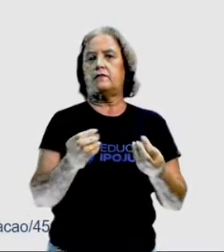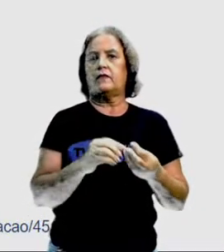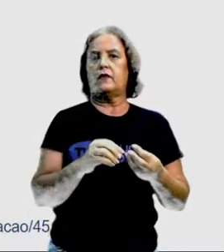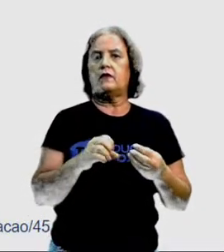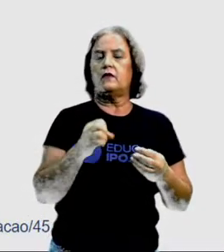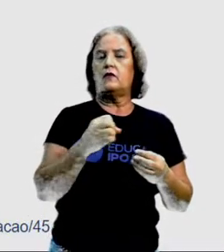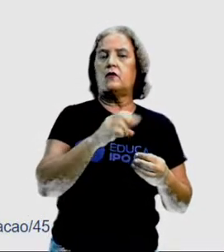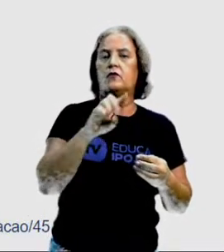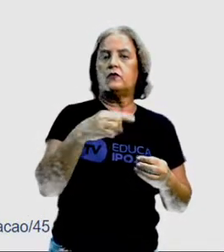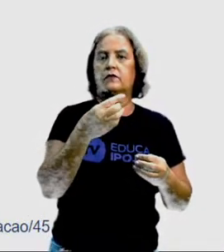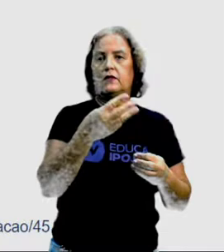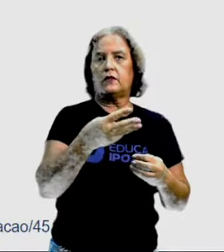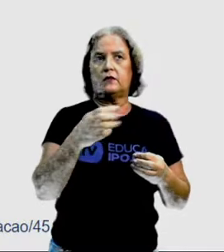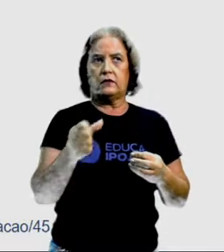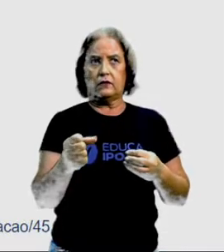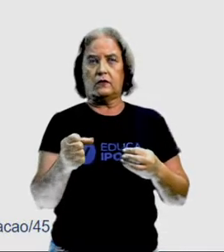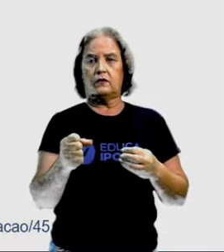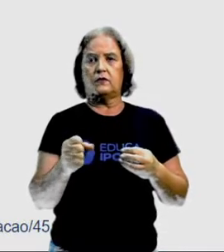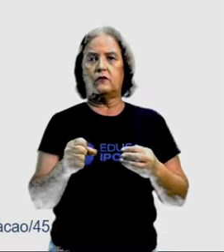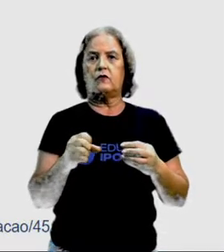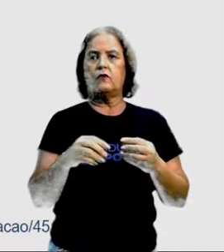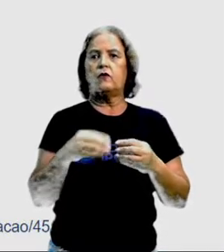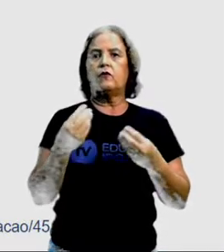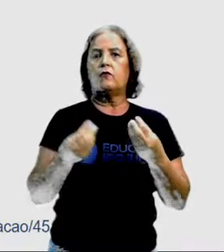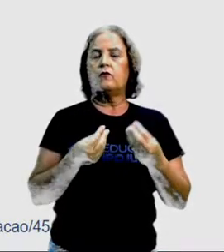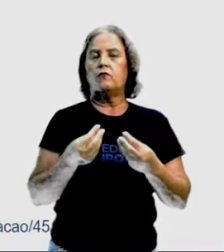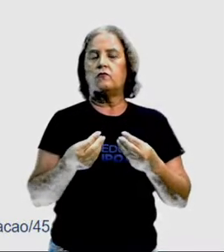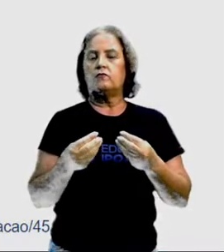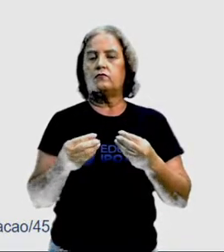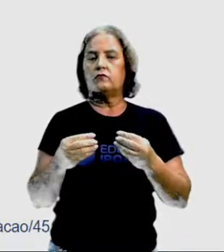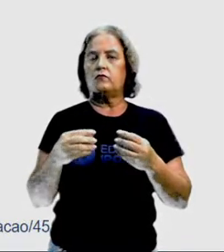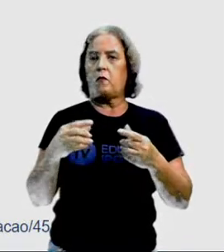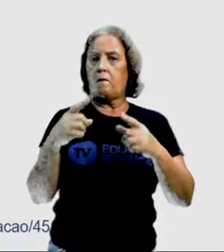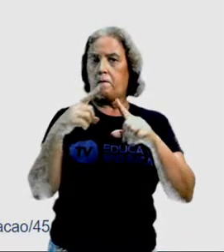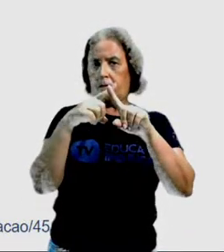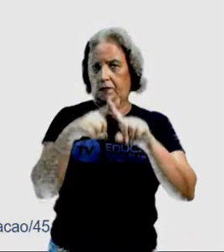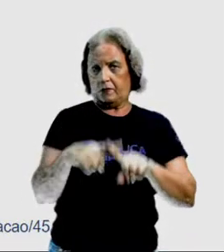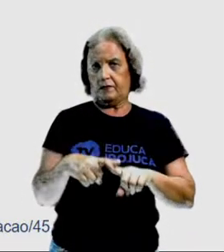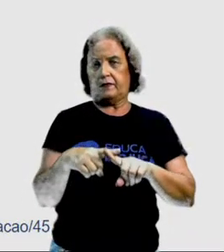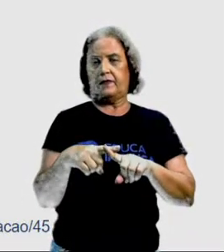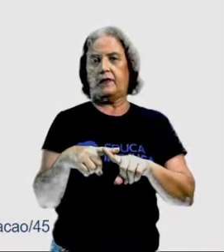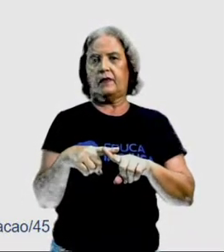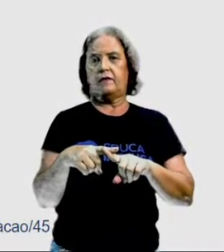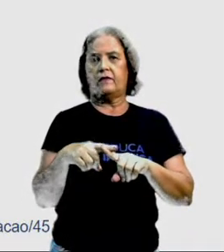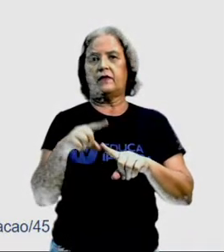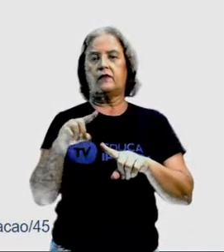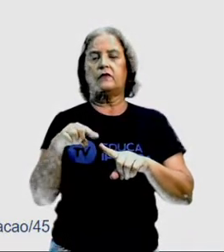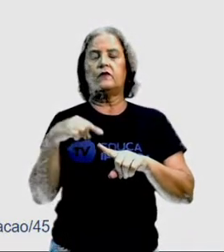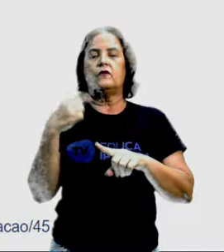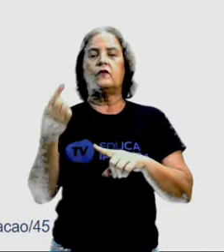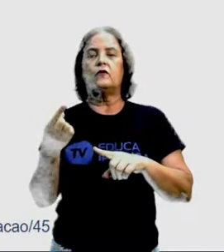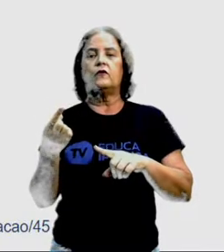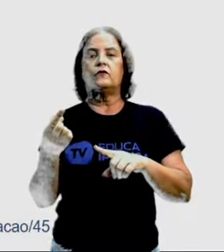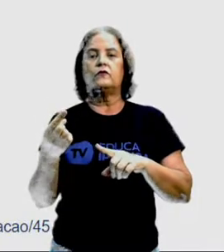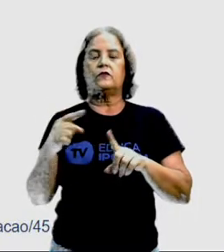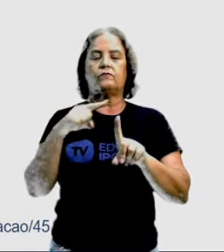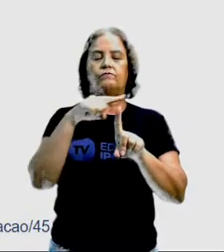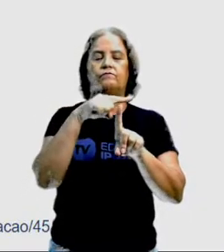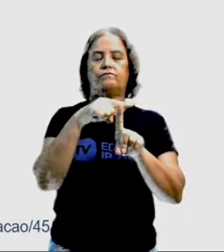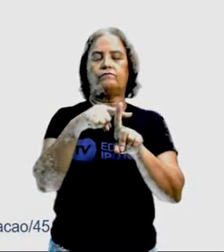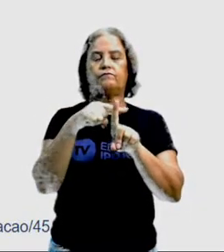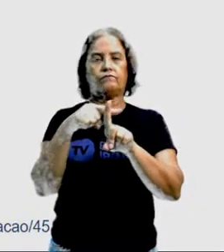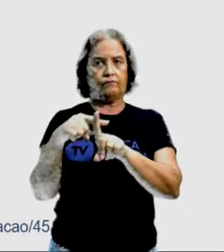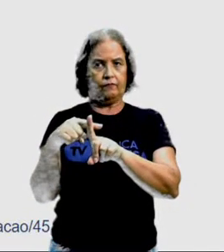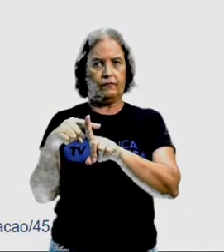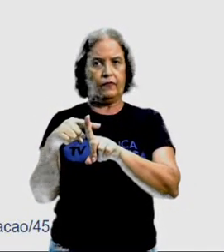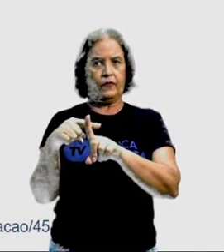seja, uma forma de raciocínio multiplicando e outra é fazendo o que é um processo de adição, que